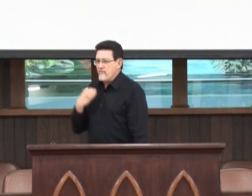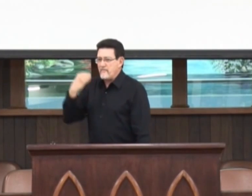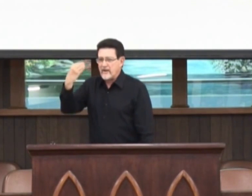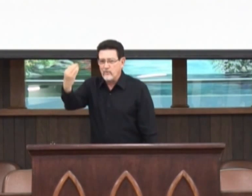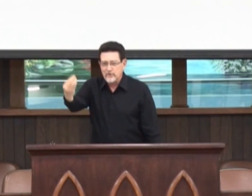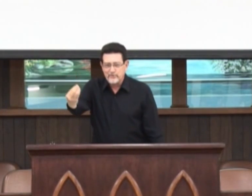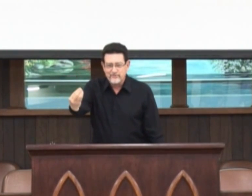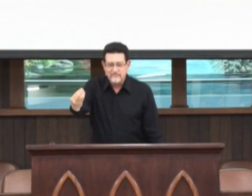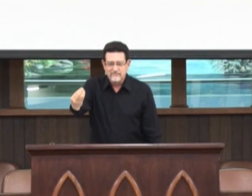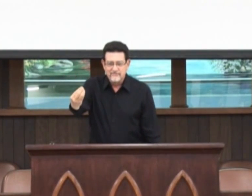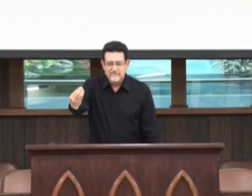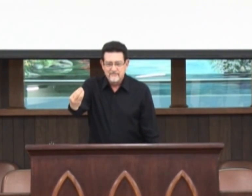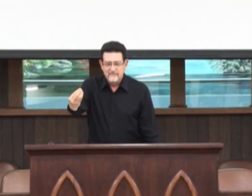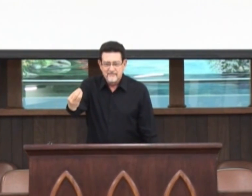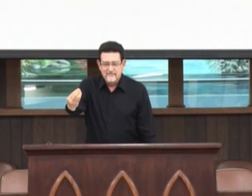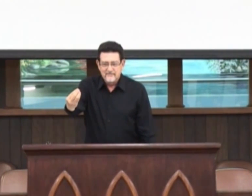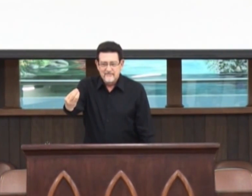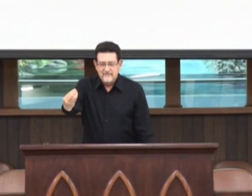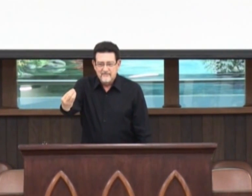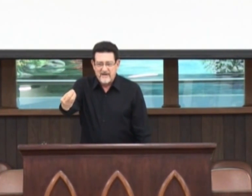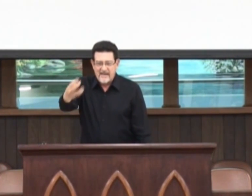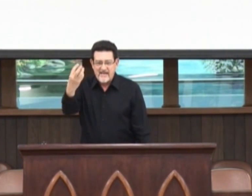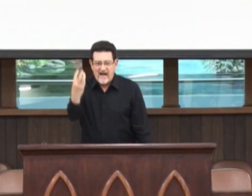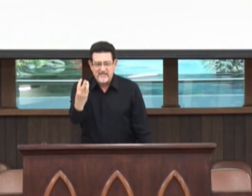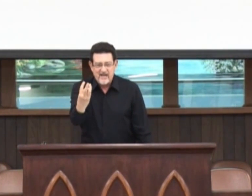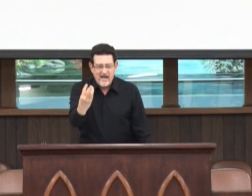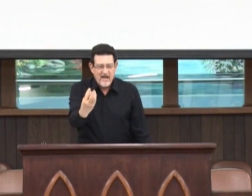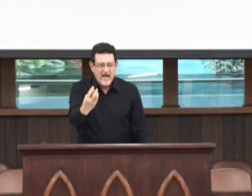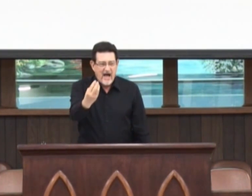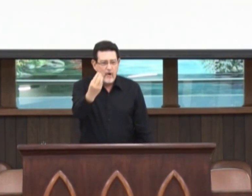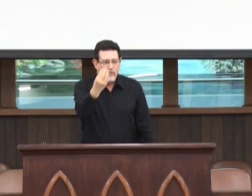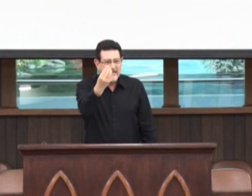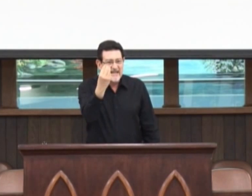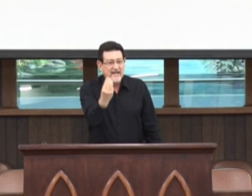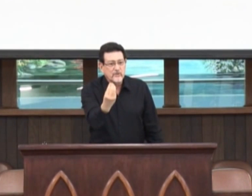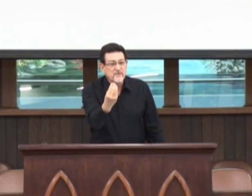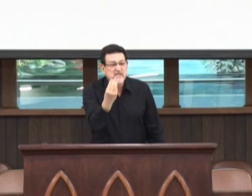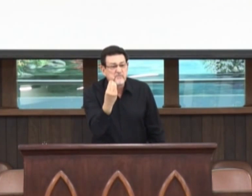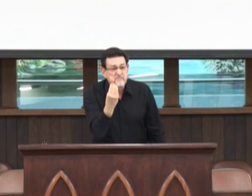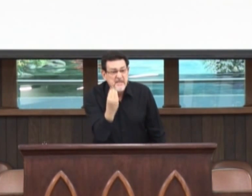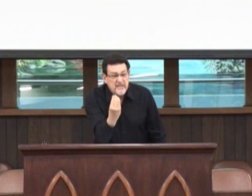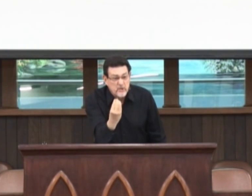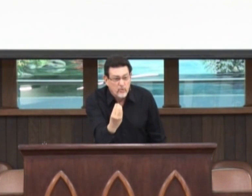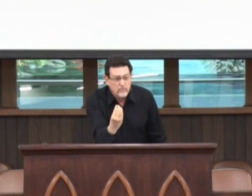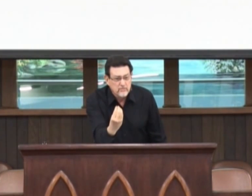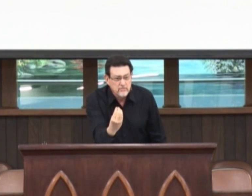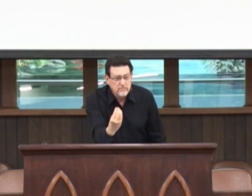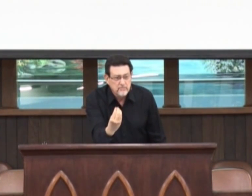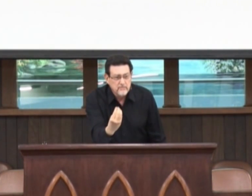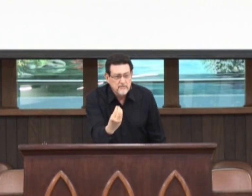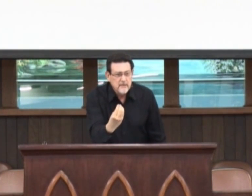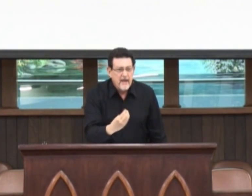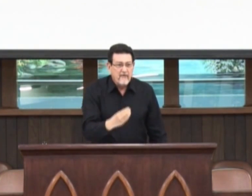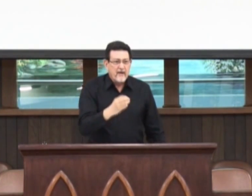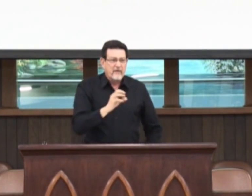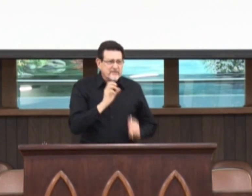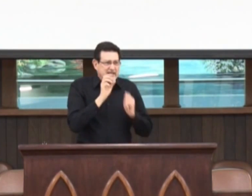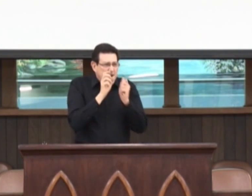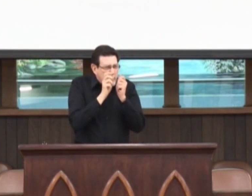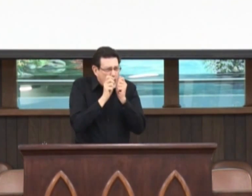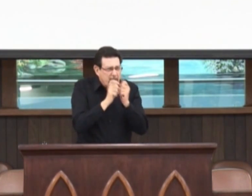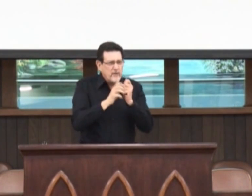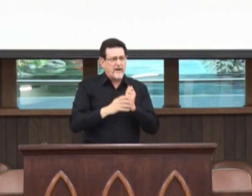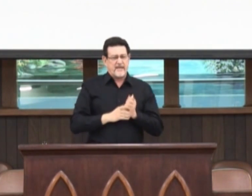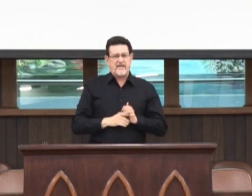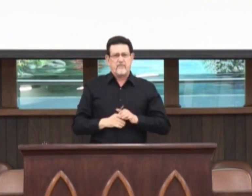Renunciar um para o outro, para que haja a unidade do Espírito. Vamos